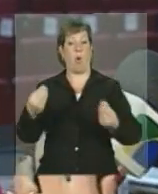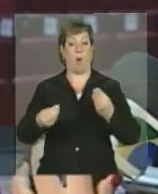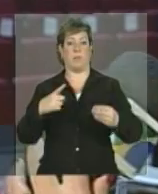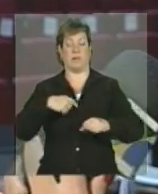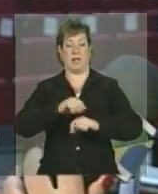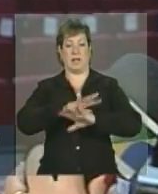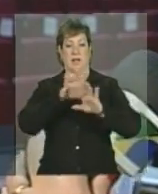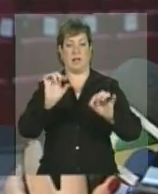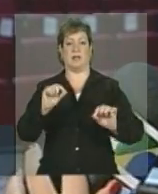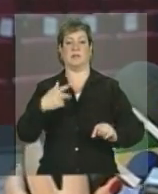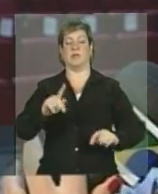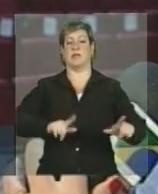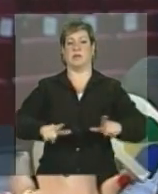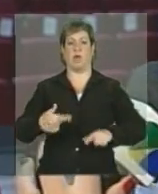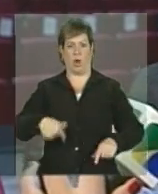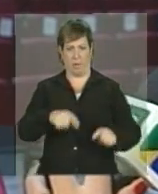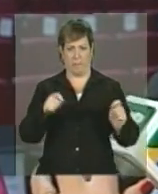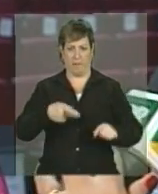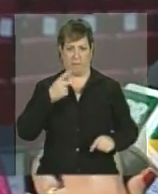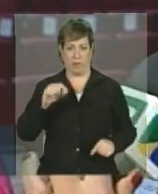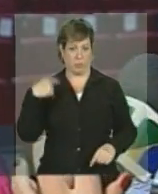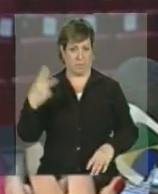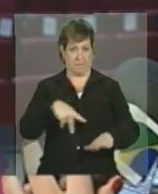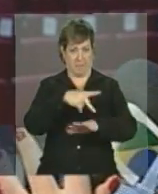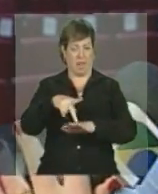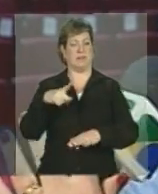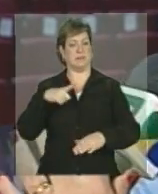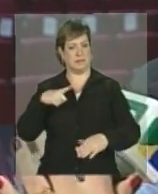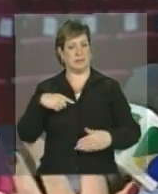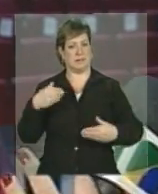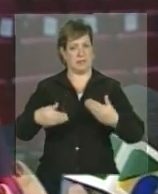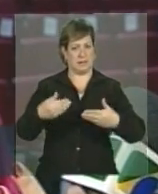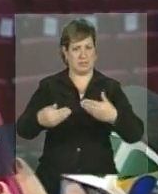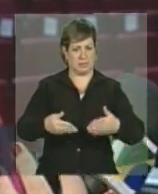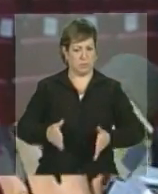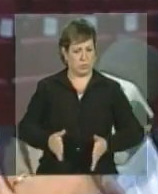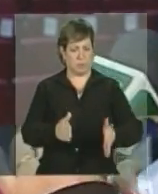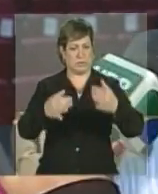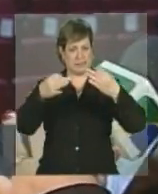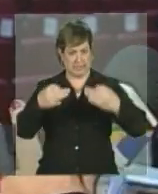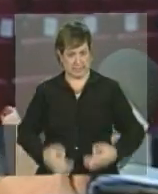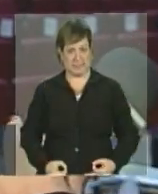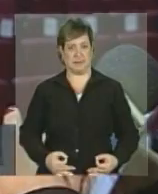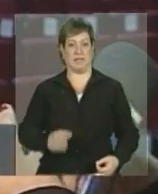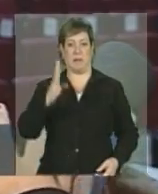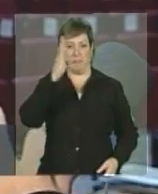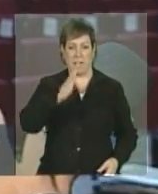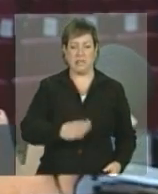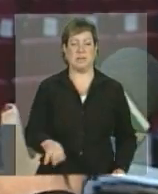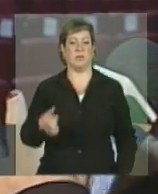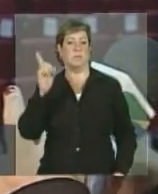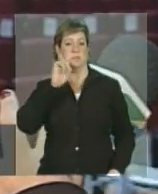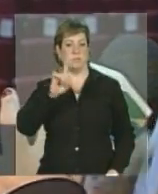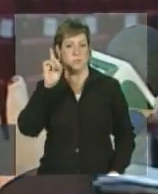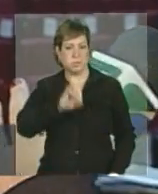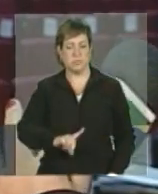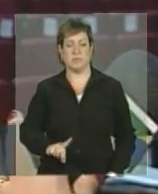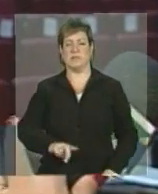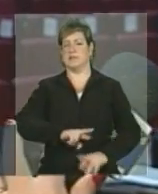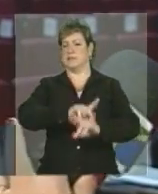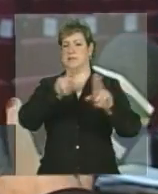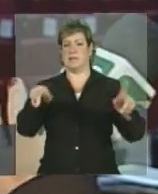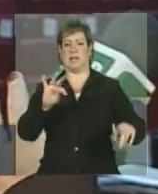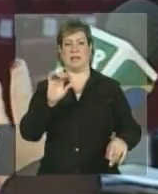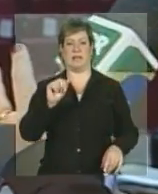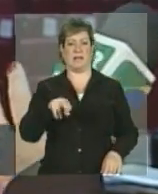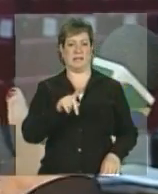nas suas ações. A gente pode dizer então que os países estão caminhando no rumo certo, Brasil, Estados Unidos, Tanzânia, tantos outros que